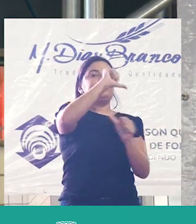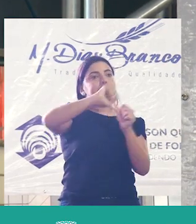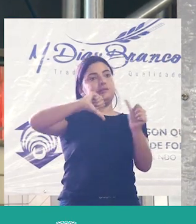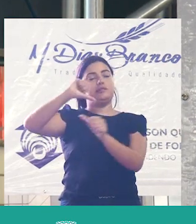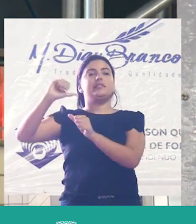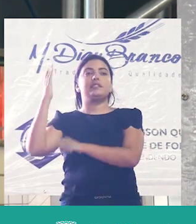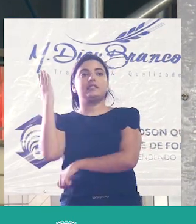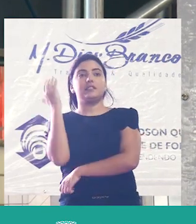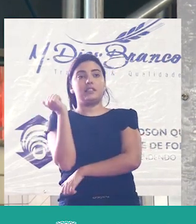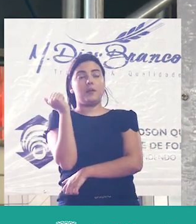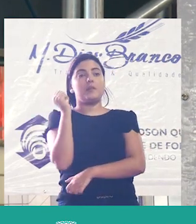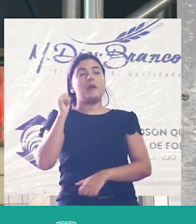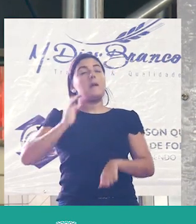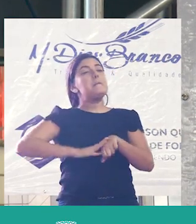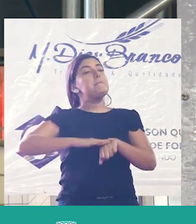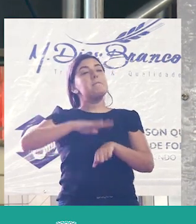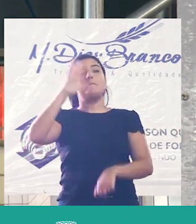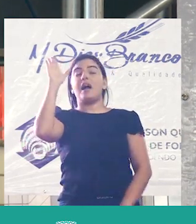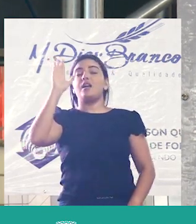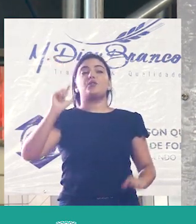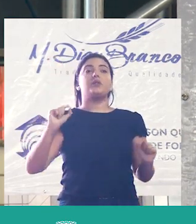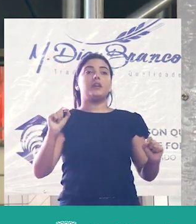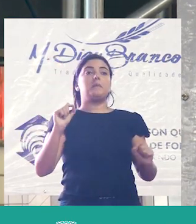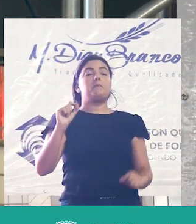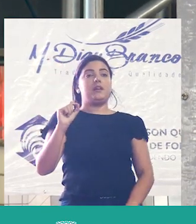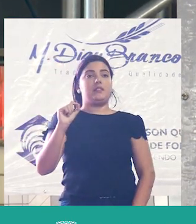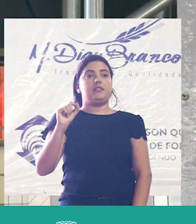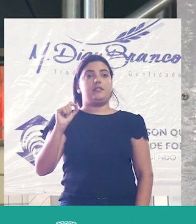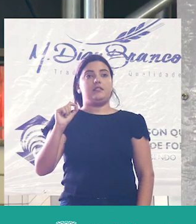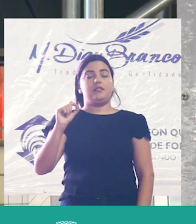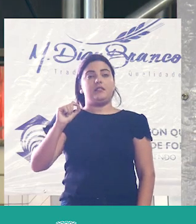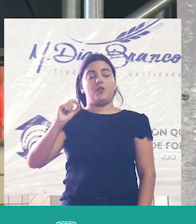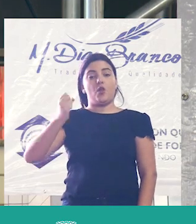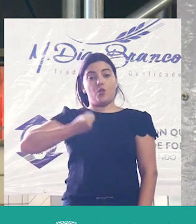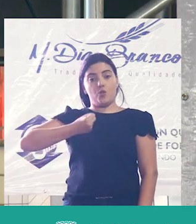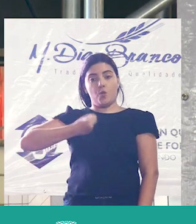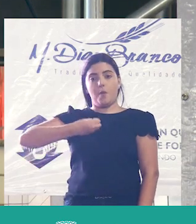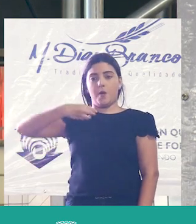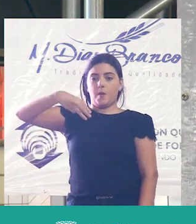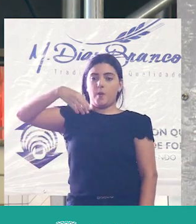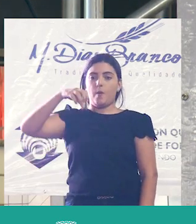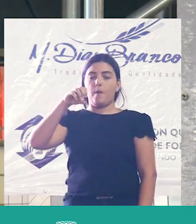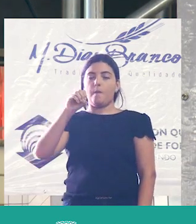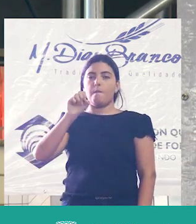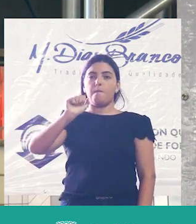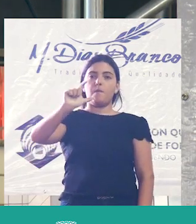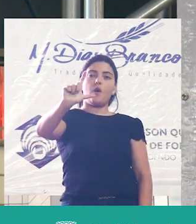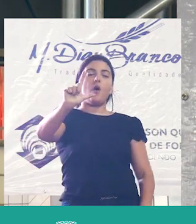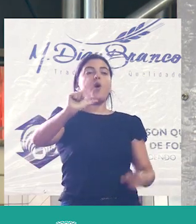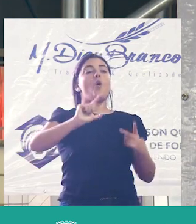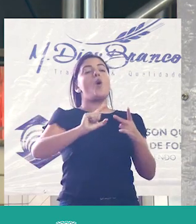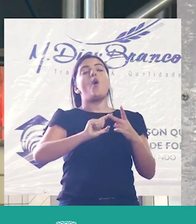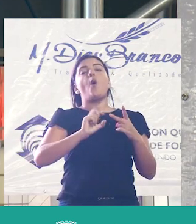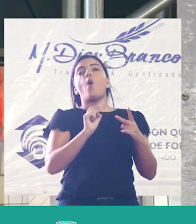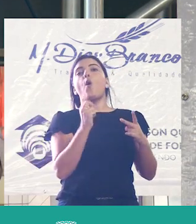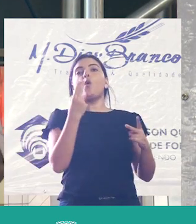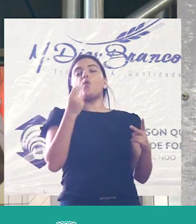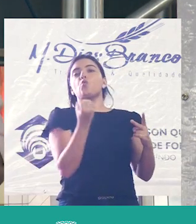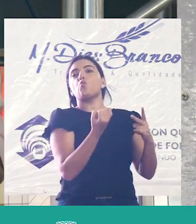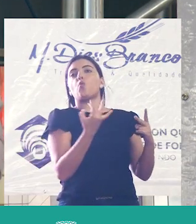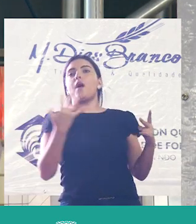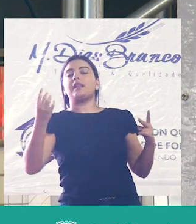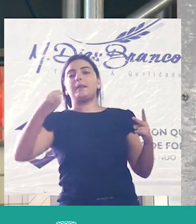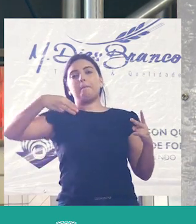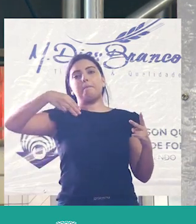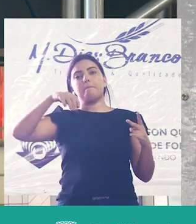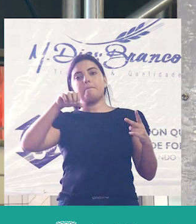A unidade que você mais vai ter que saber converter chama-se número de mol, ou quantidade de matéria.